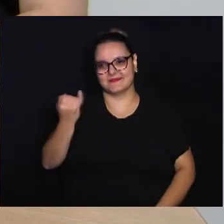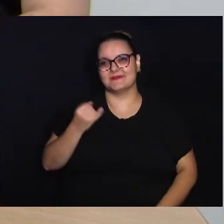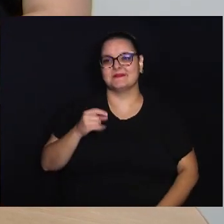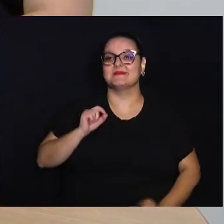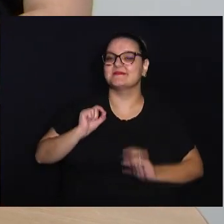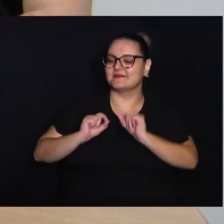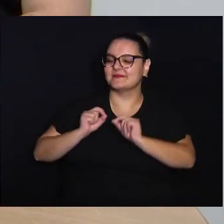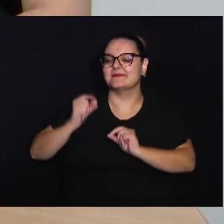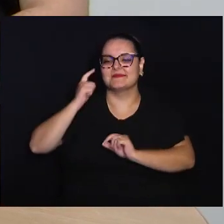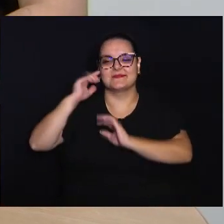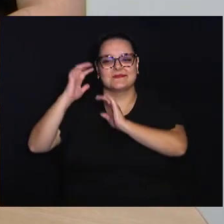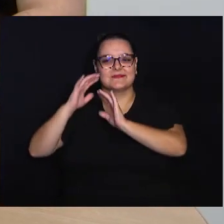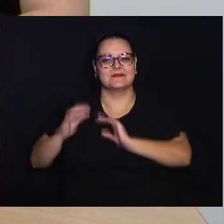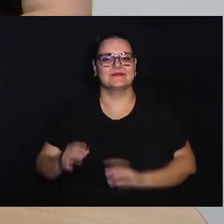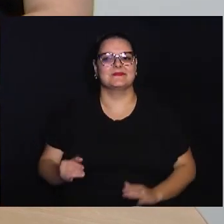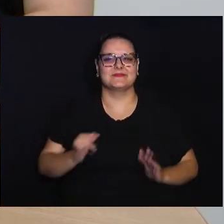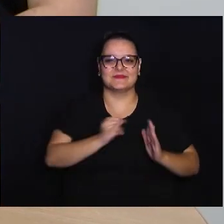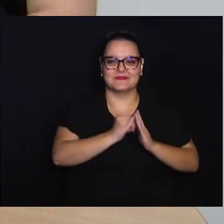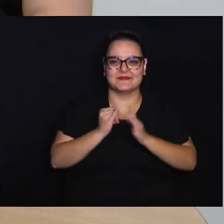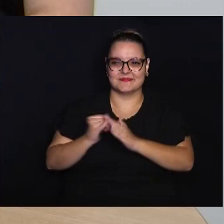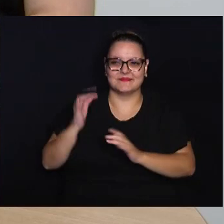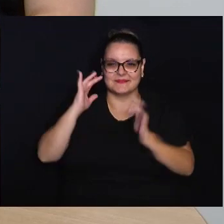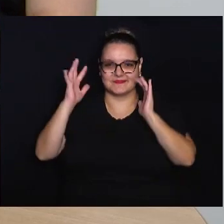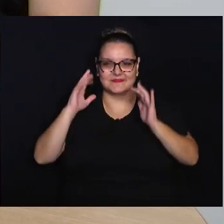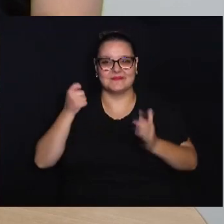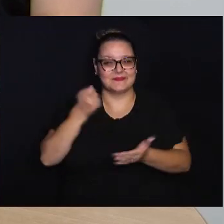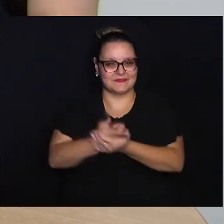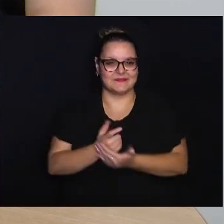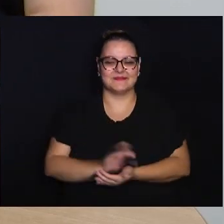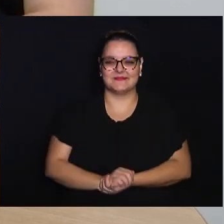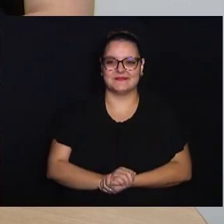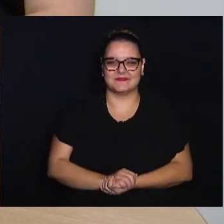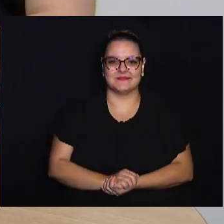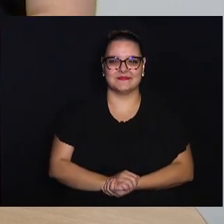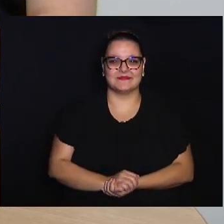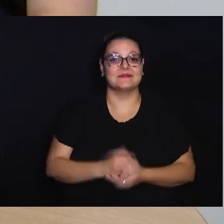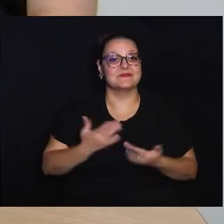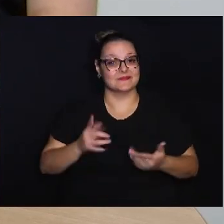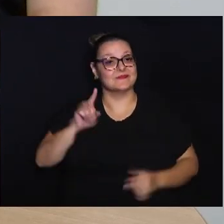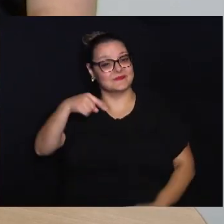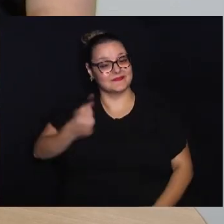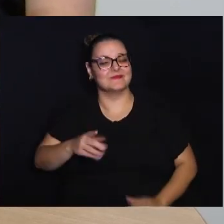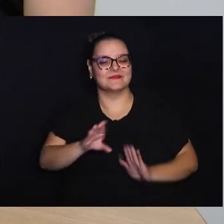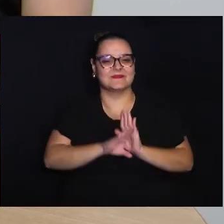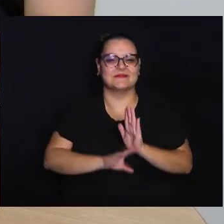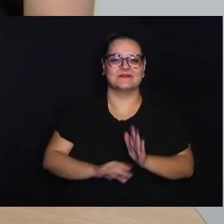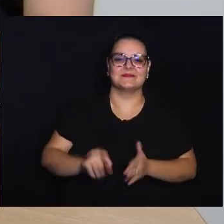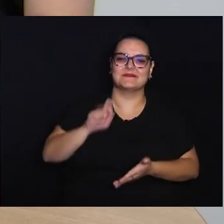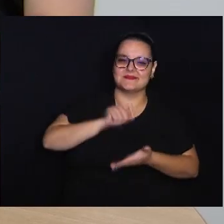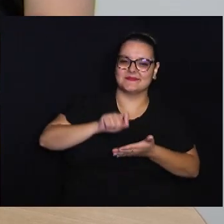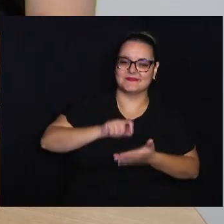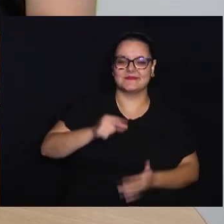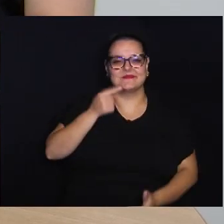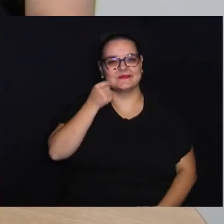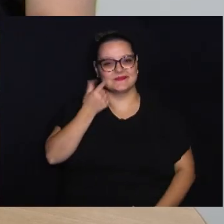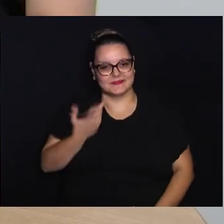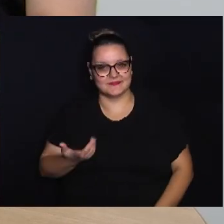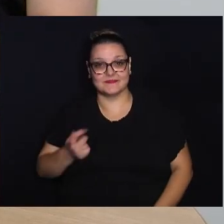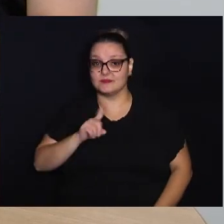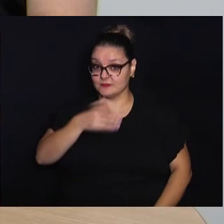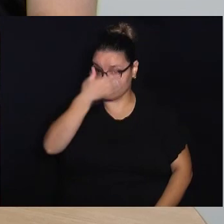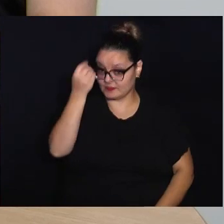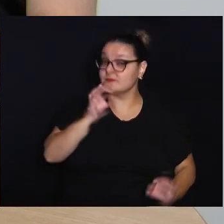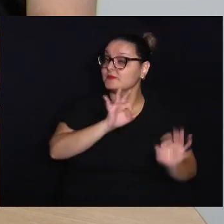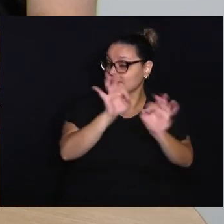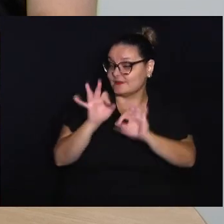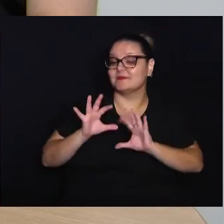serão fundamentais para quem está pensando em adquirir o seu tão sonhado sonho. É isso então. E até o próximo quadro Na Ponta do Lápis.